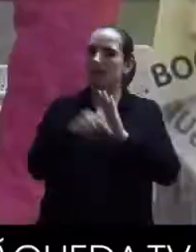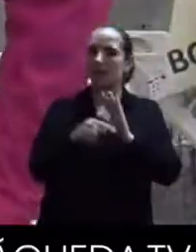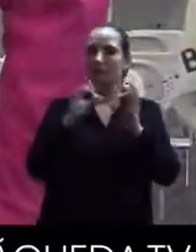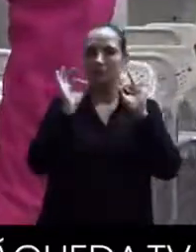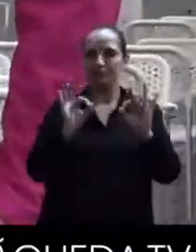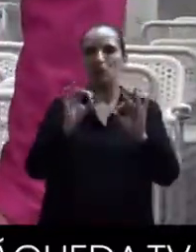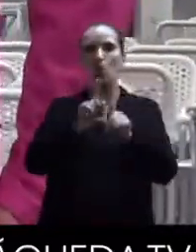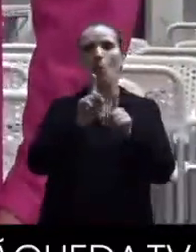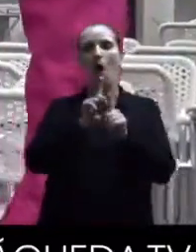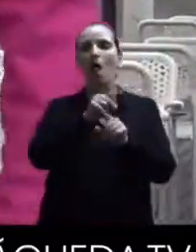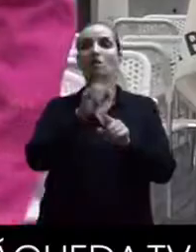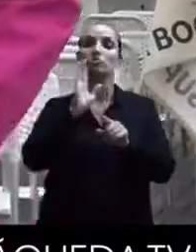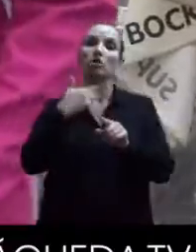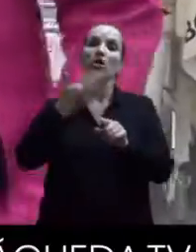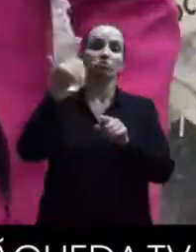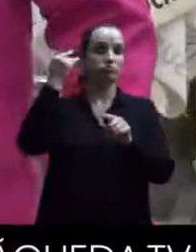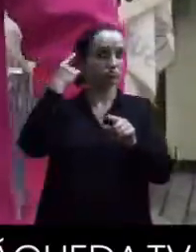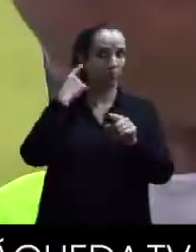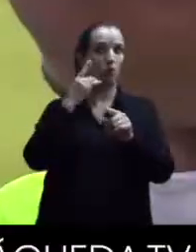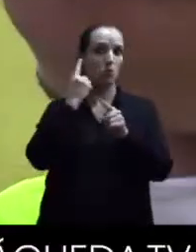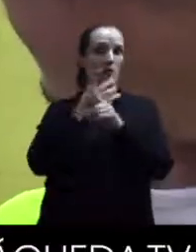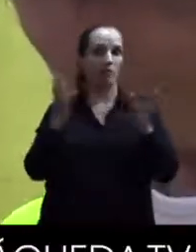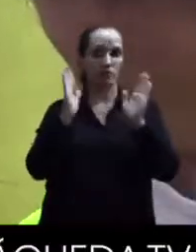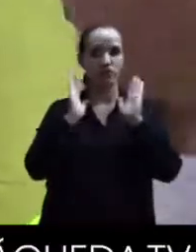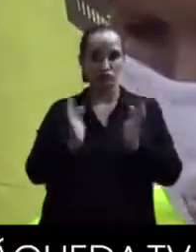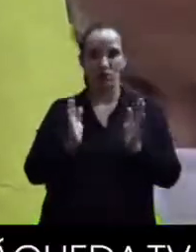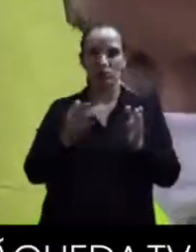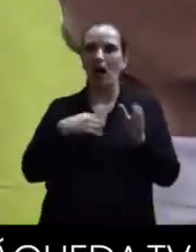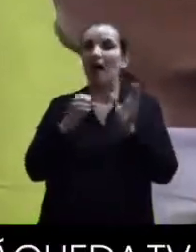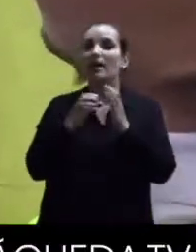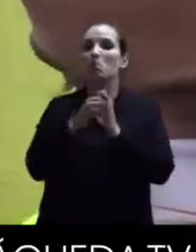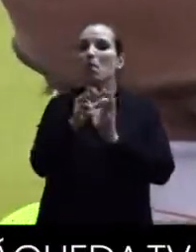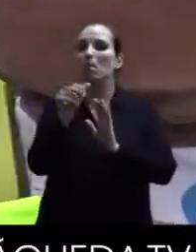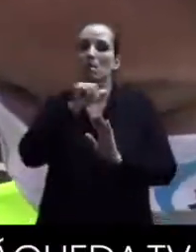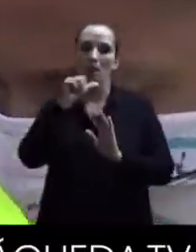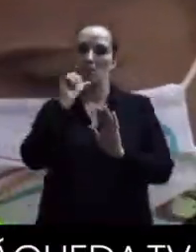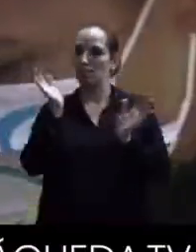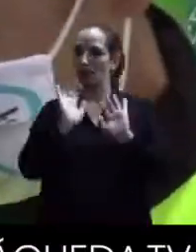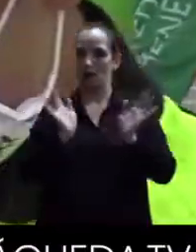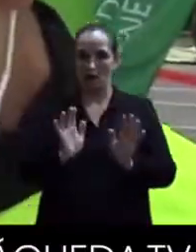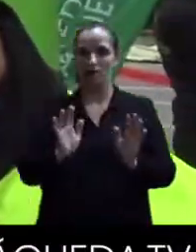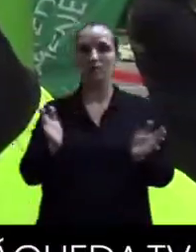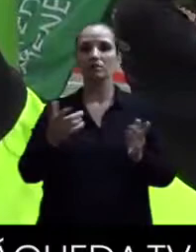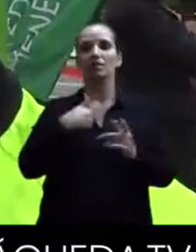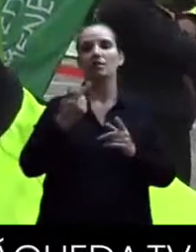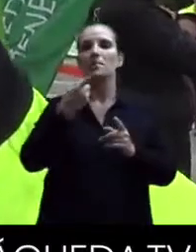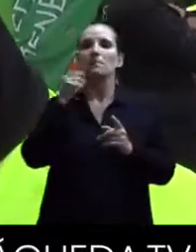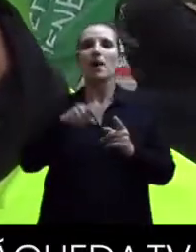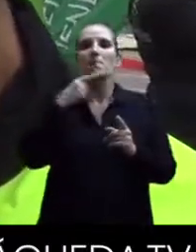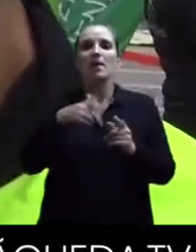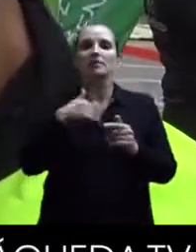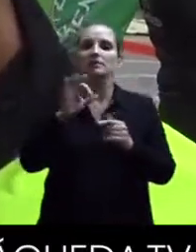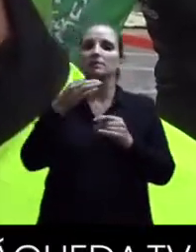encarar a Águeda. Nós também, para além do Trichallenge, já tínhamos feito uma vez, mas não em equipas, e